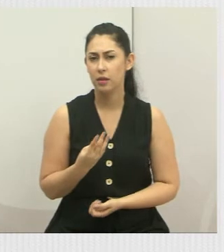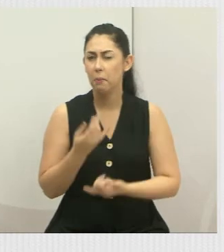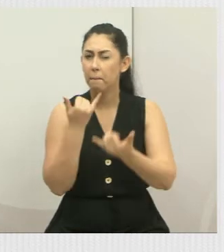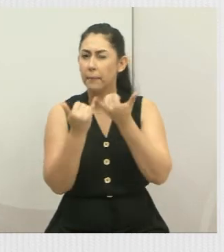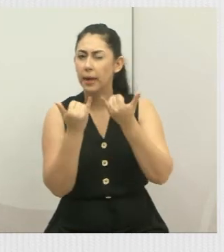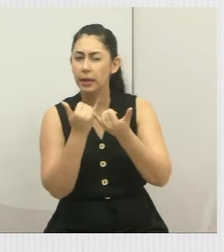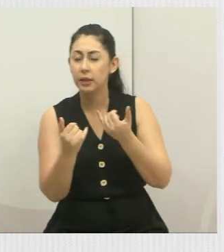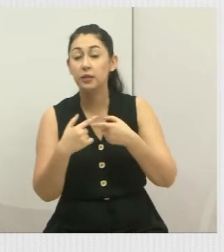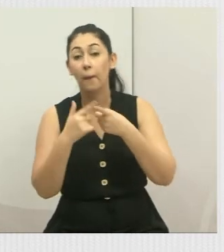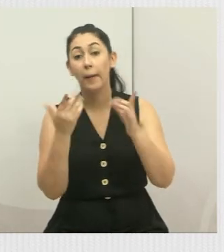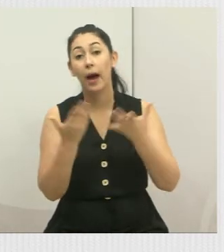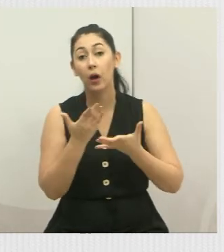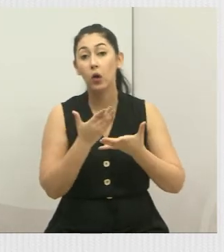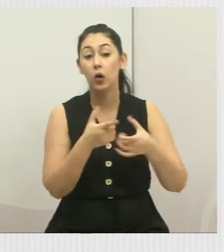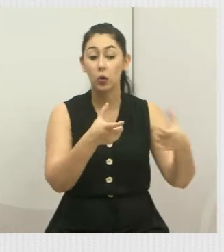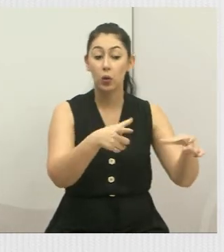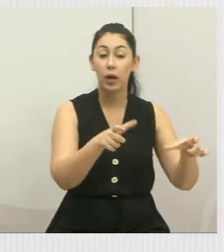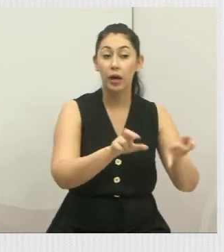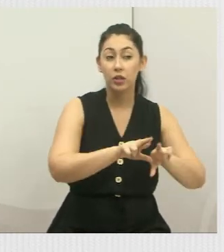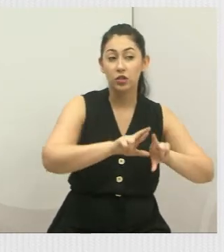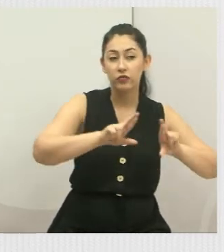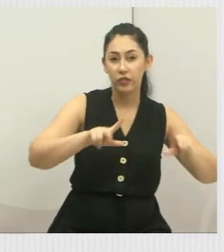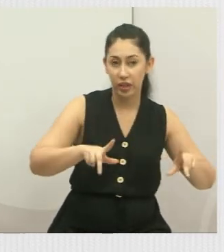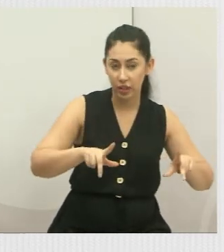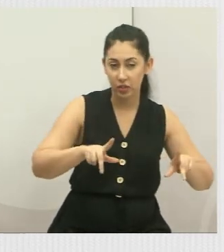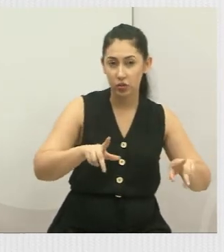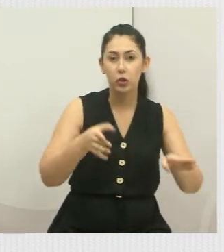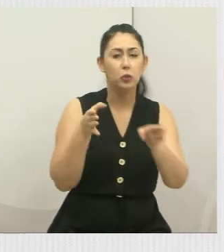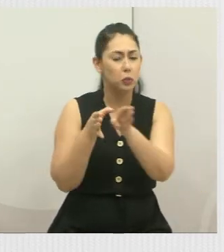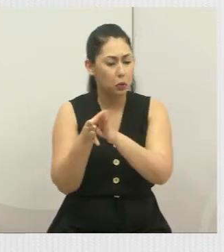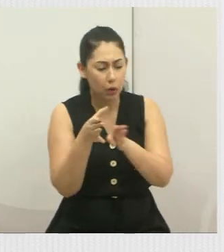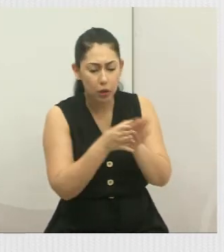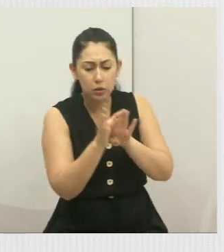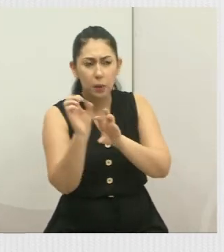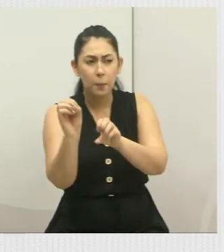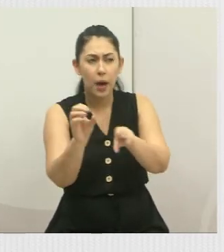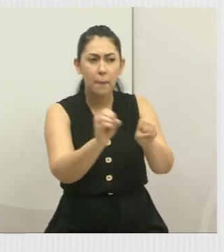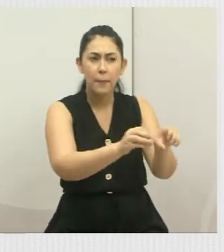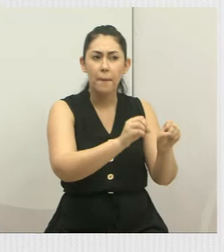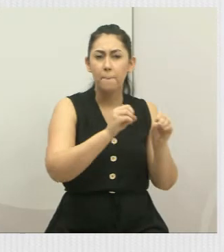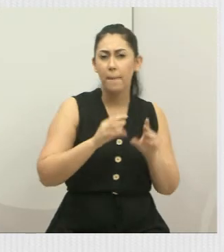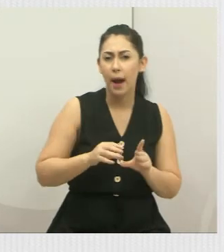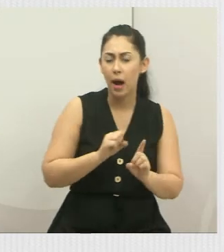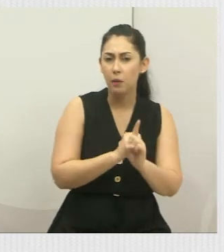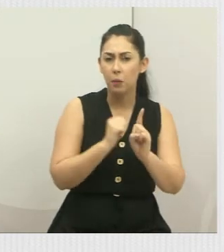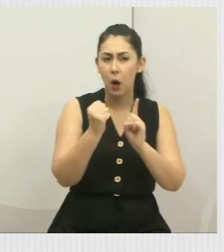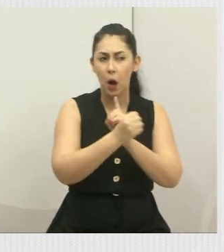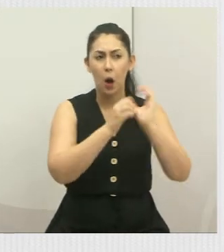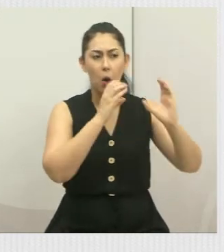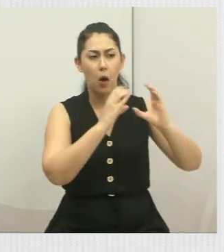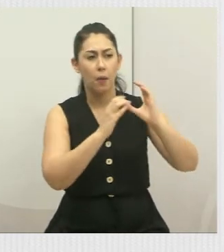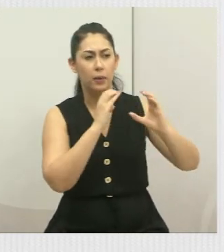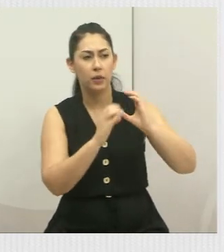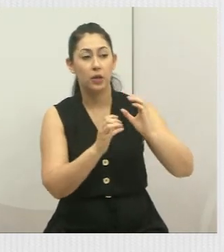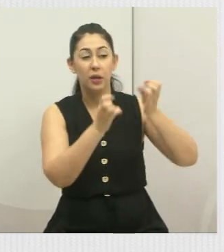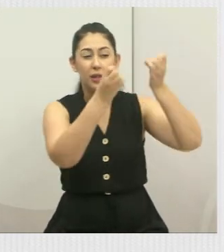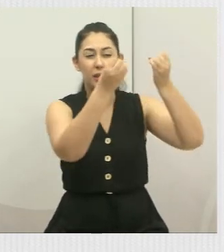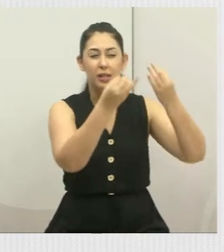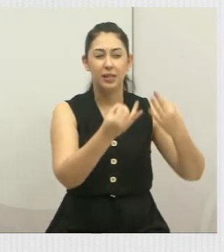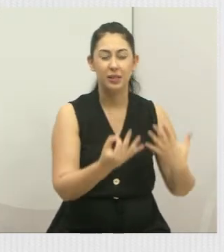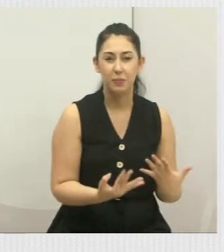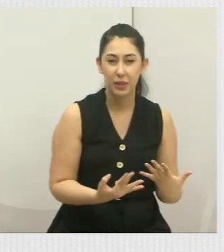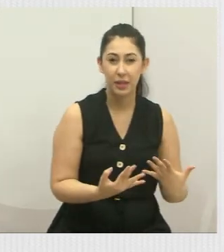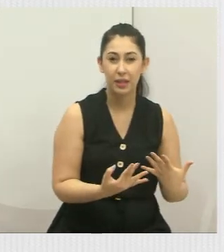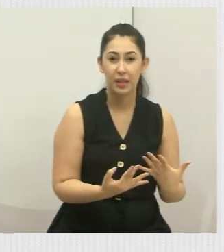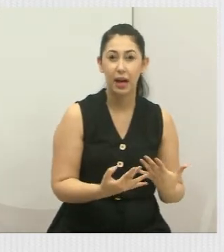sistema de esgotamento sanitário. As campanhas de educação ambiental e as campanhas de comunicação social do sistema de